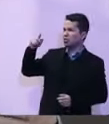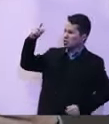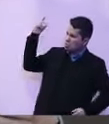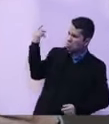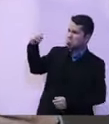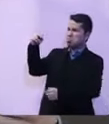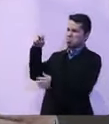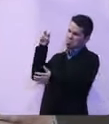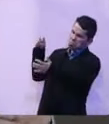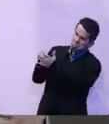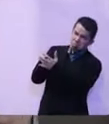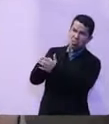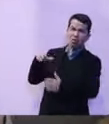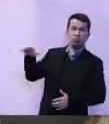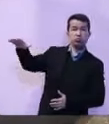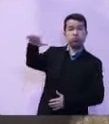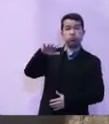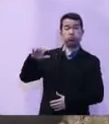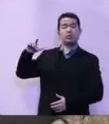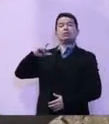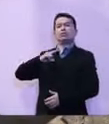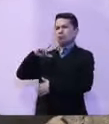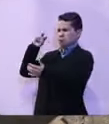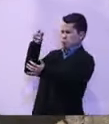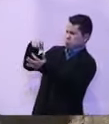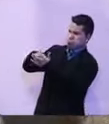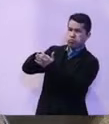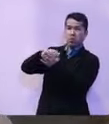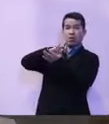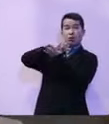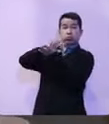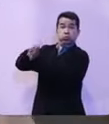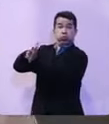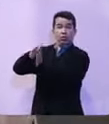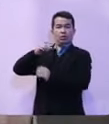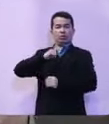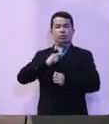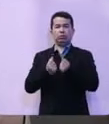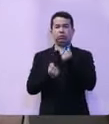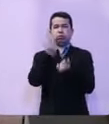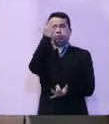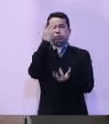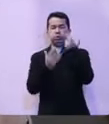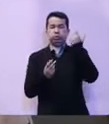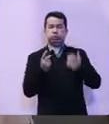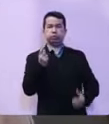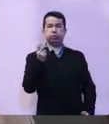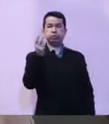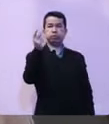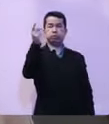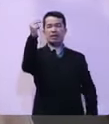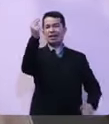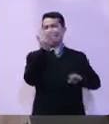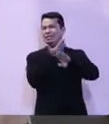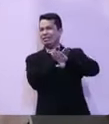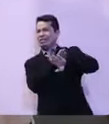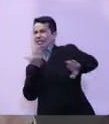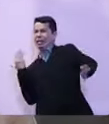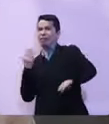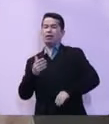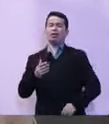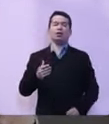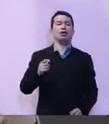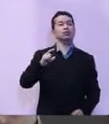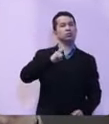Senhor Jesus. E eles serão castigados com destruição eterna e ficarão longe da presença do Senhor e do